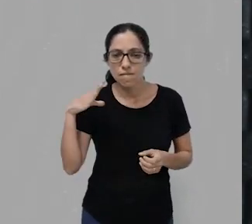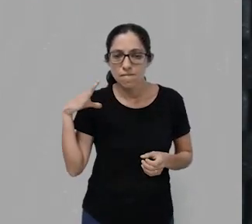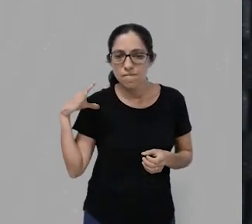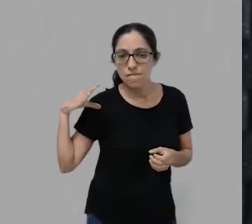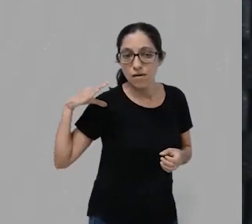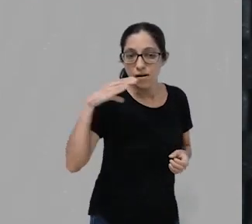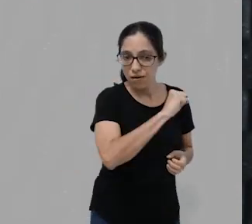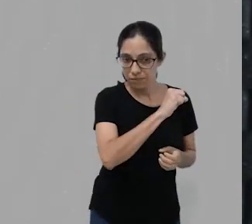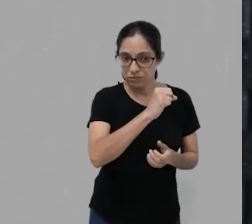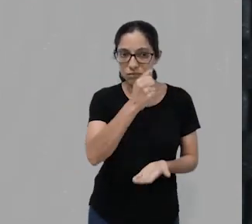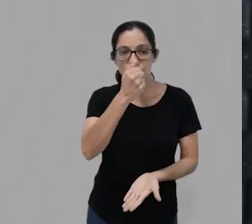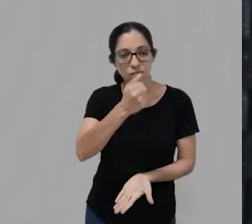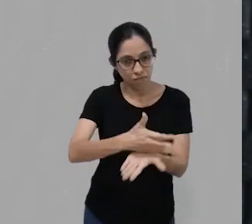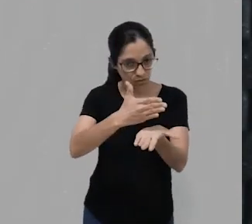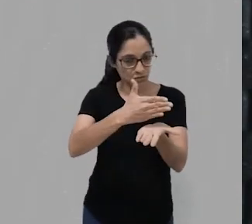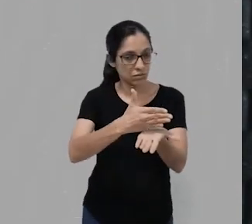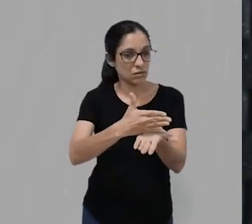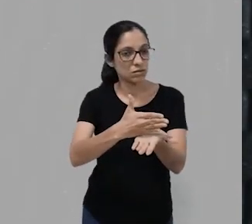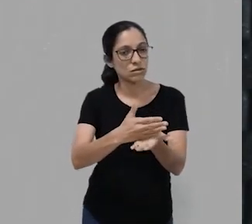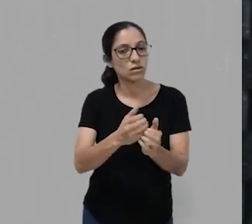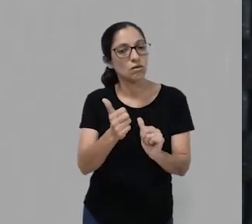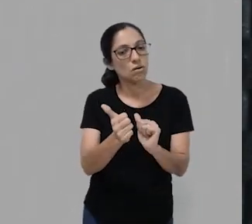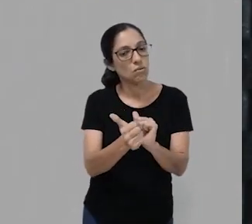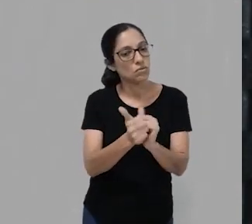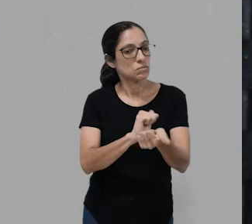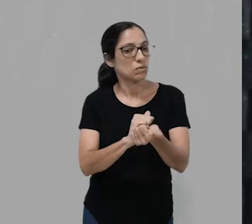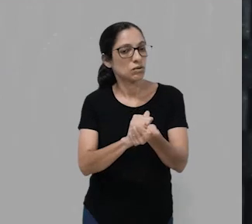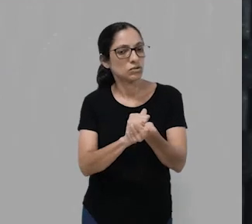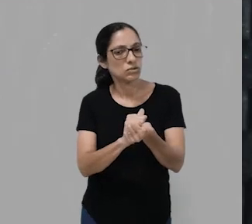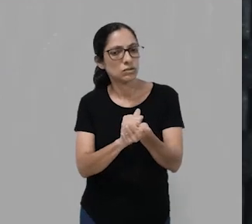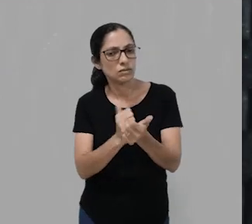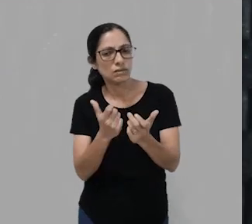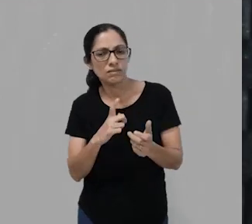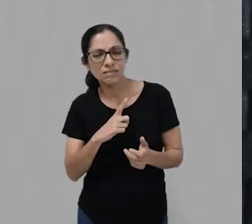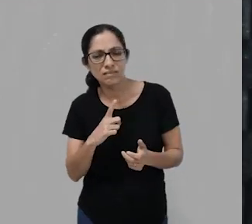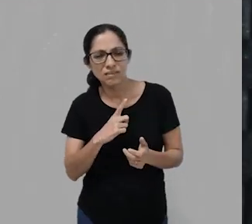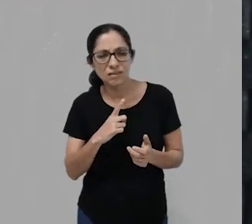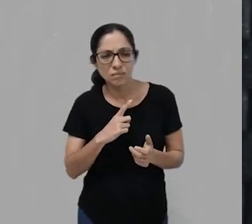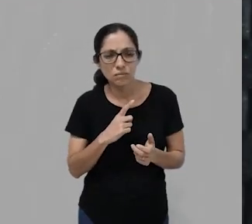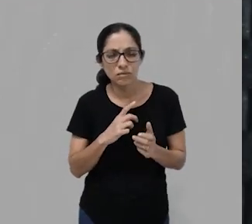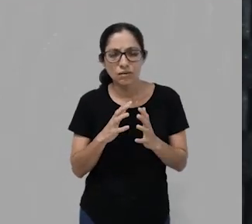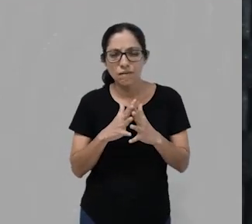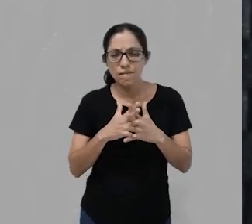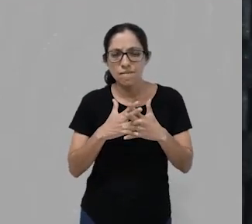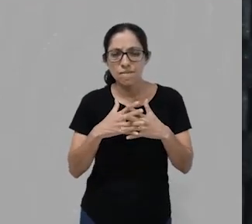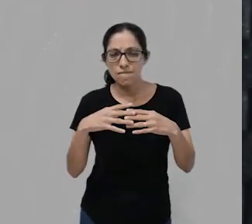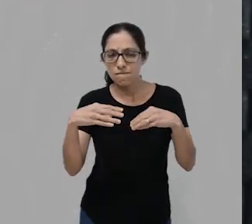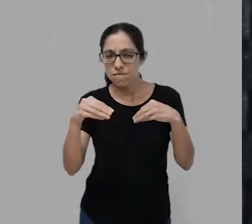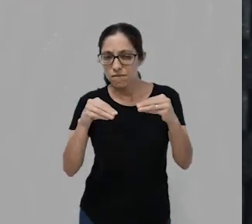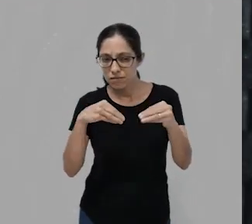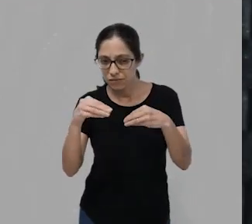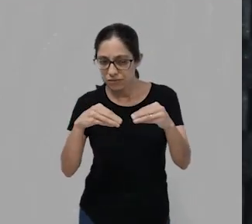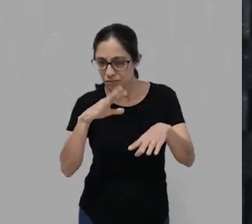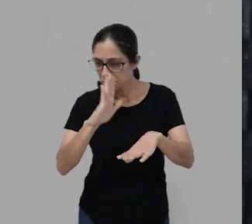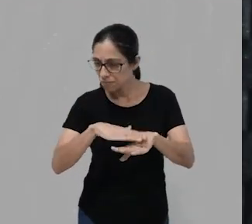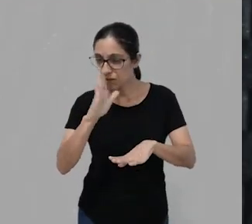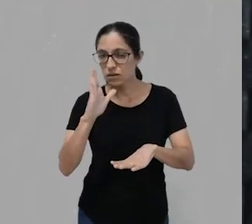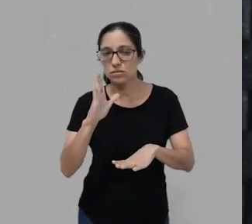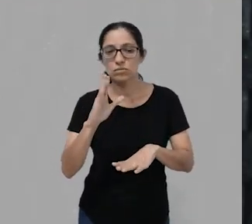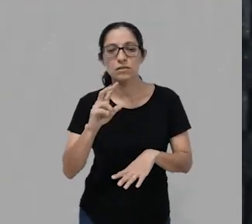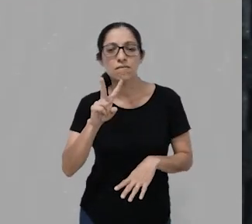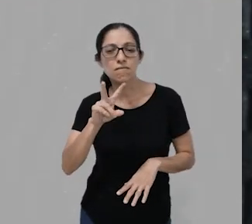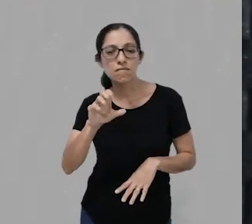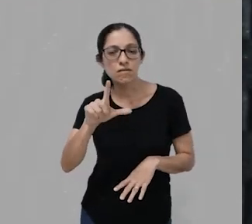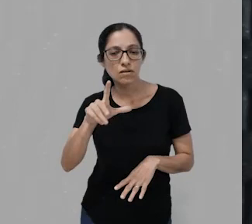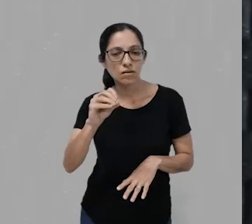atinge. Então é um esporte que ele exige muito de quê? Muita agilidade, muita flexibilidade, muita